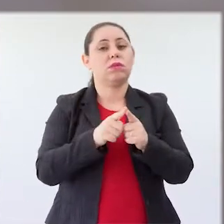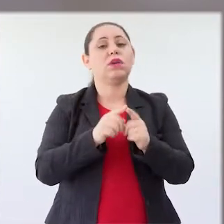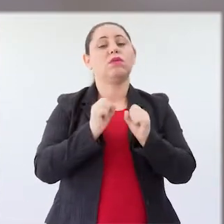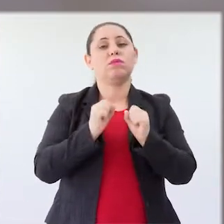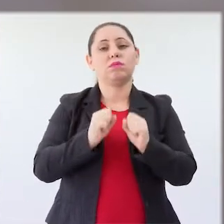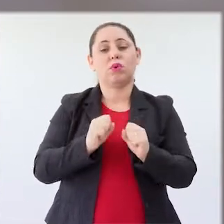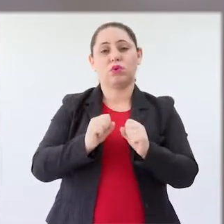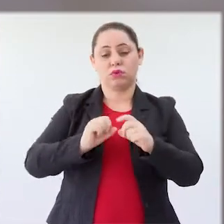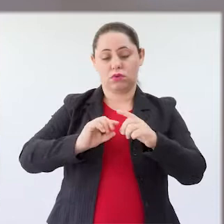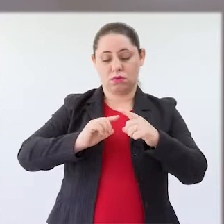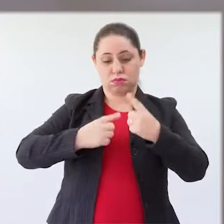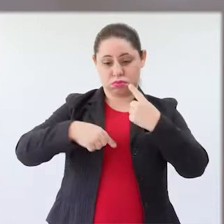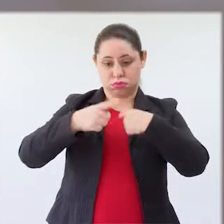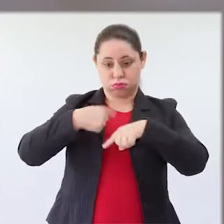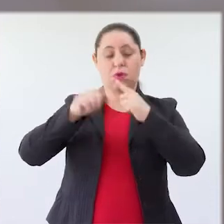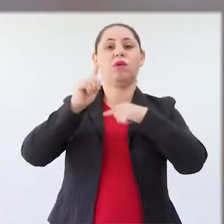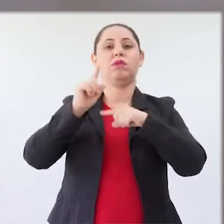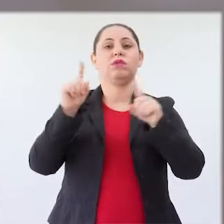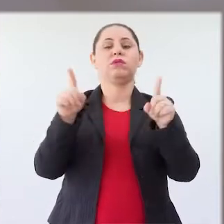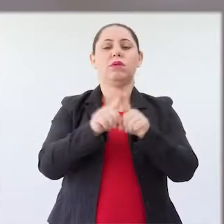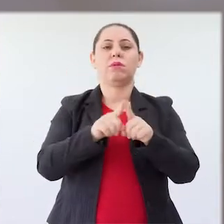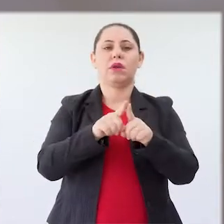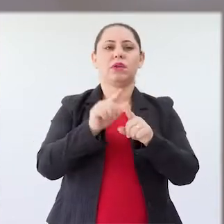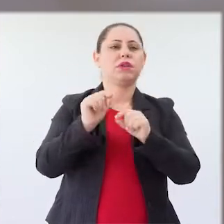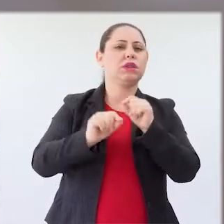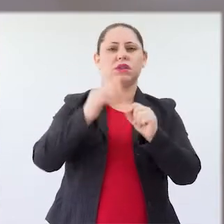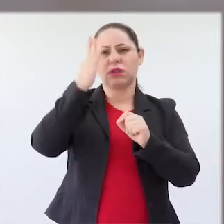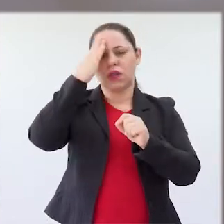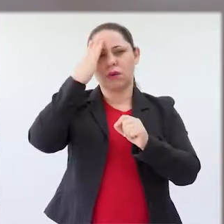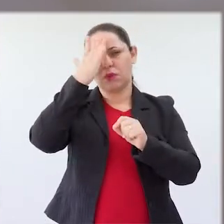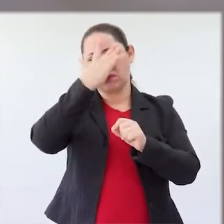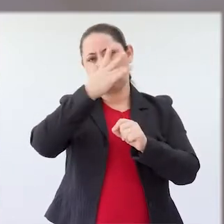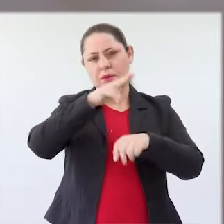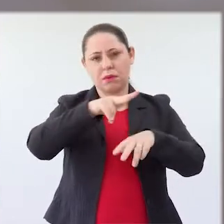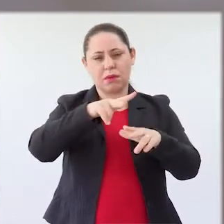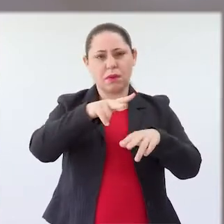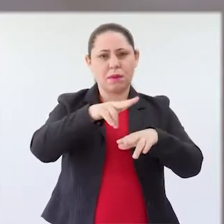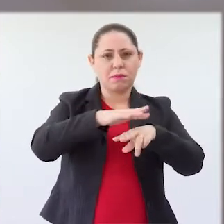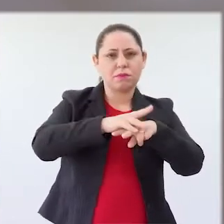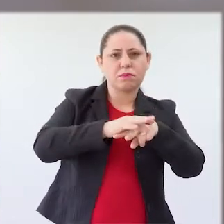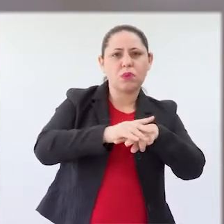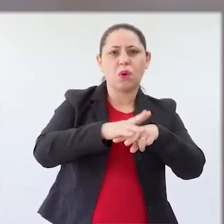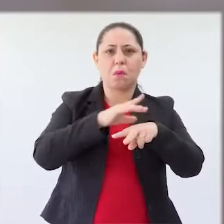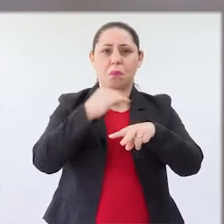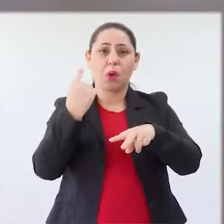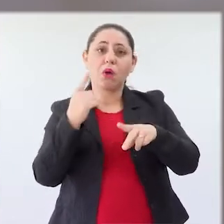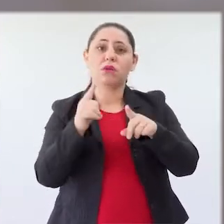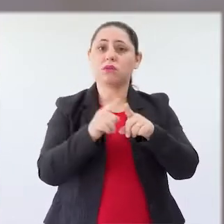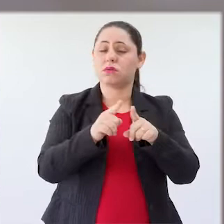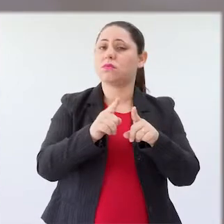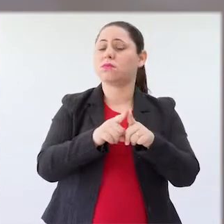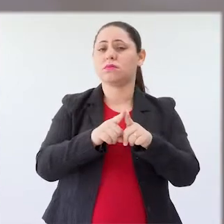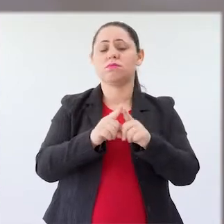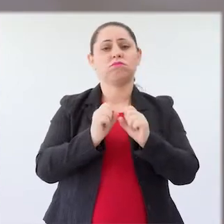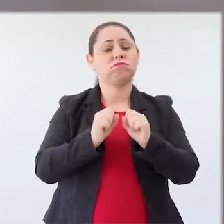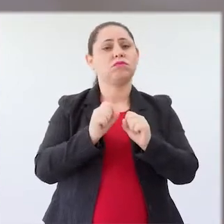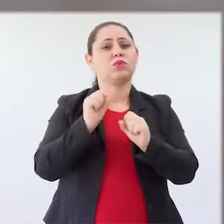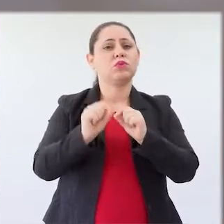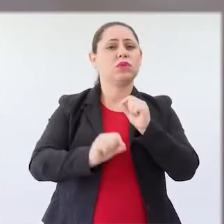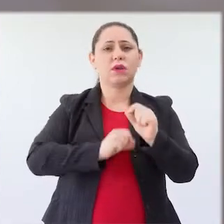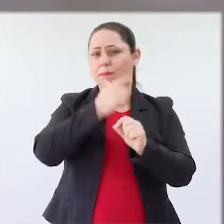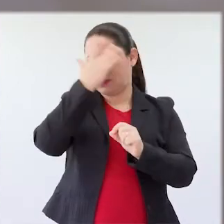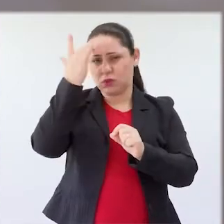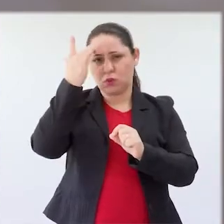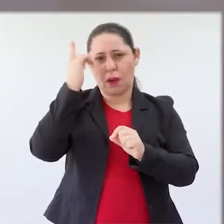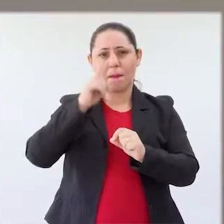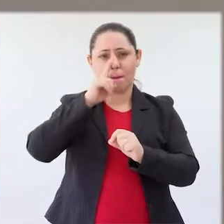podem evoluir até, quem sabe, a pacientes que evoluem a uma morte, pacientes que têm riscos, como eu